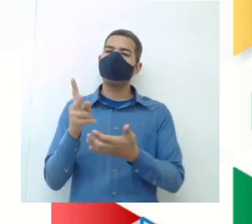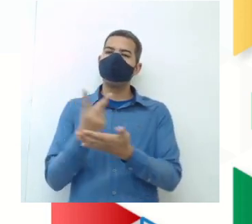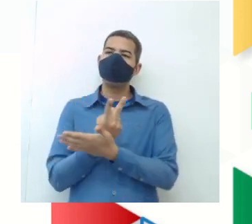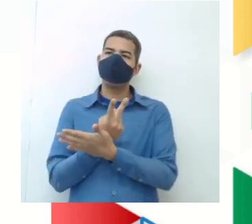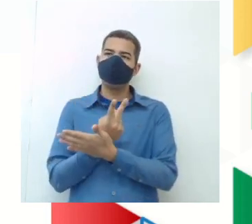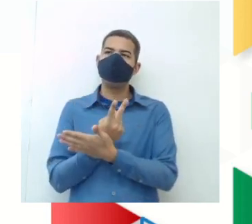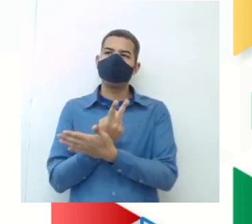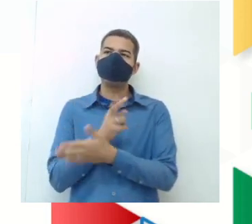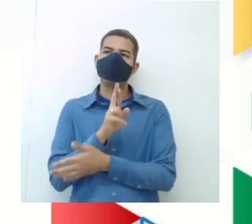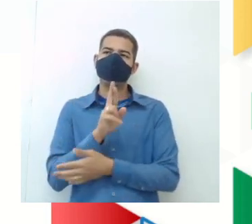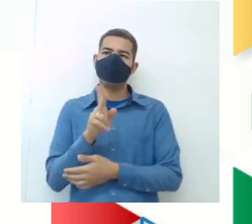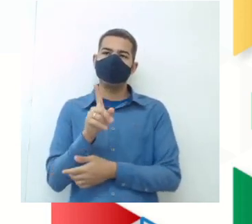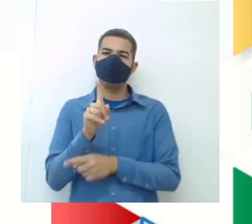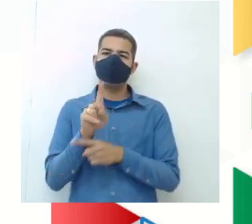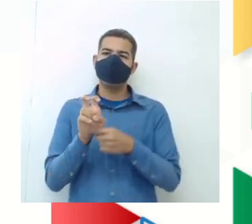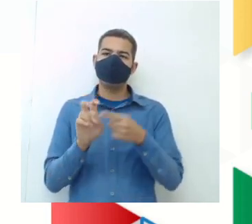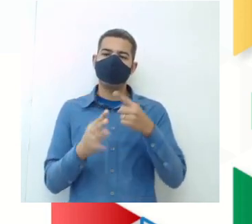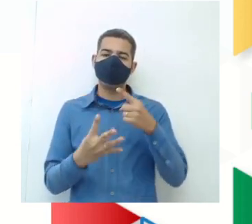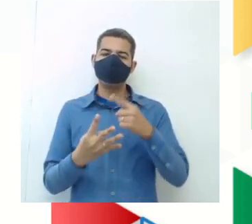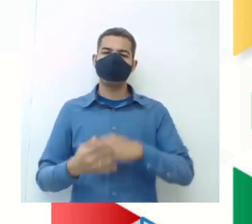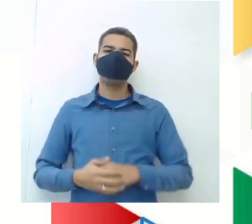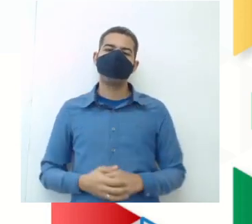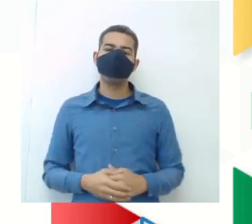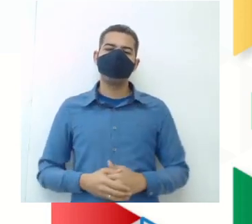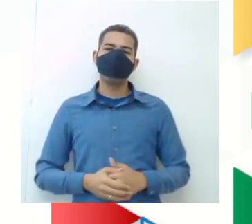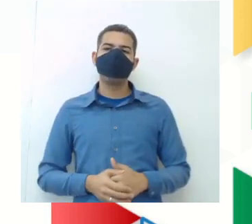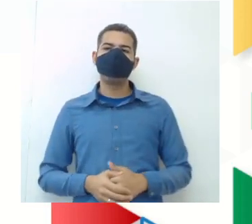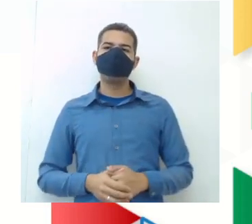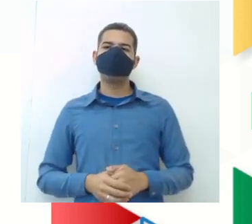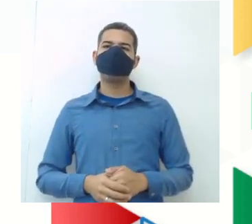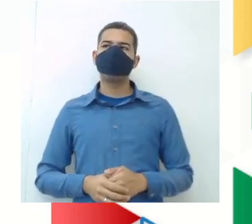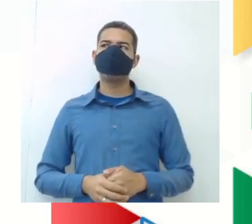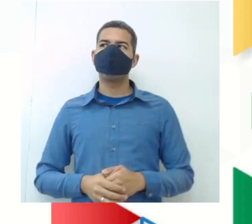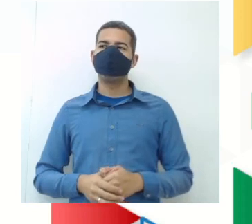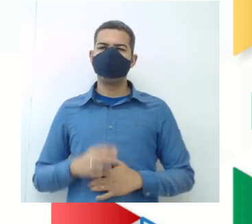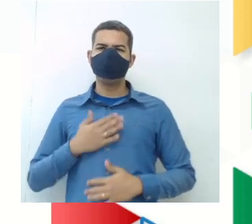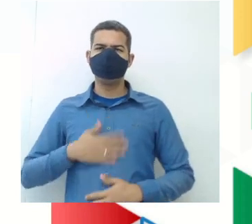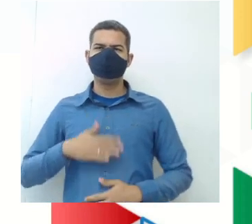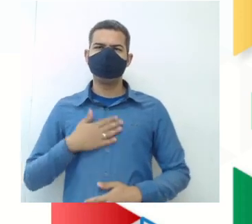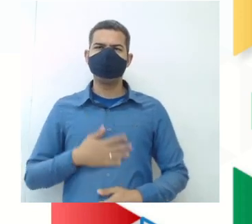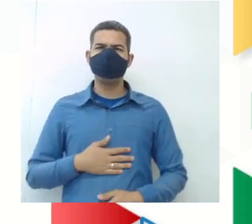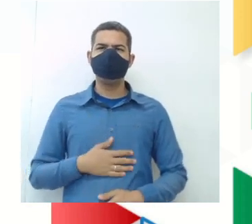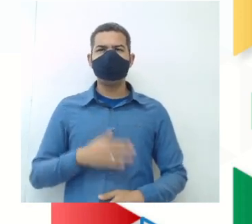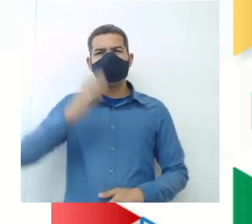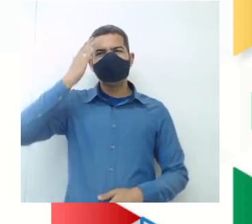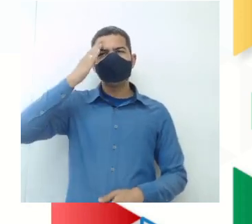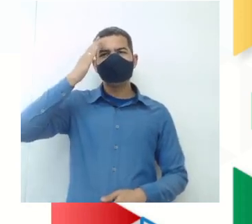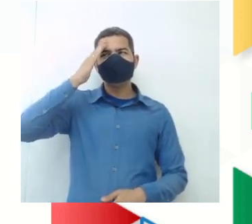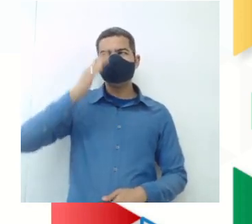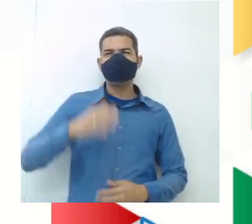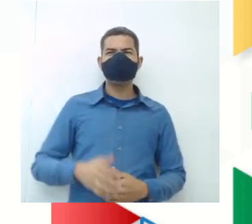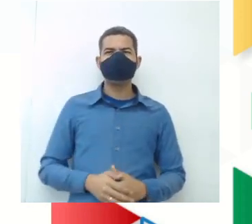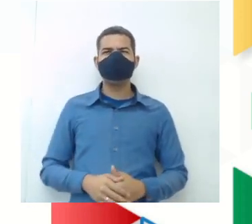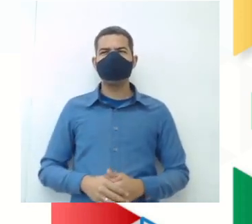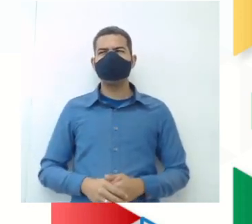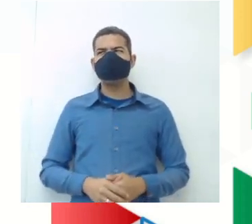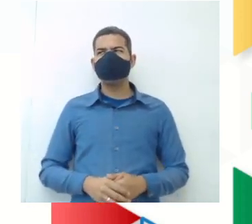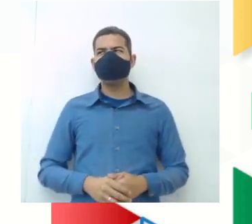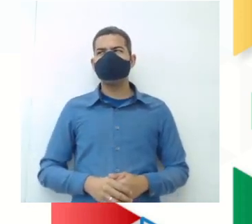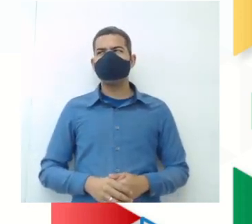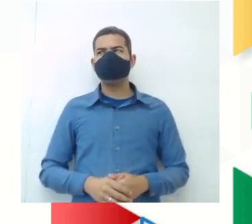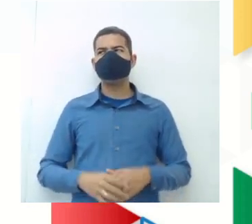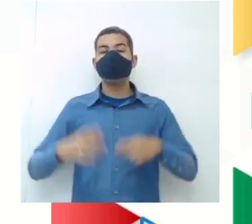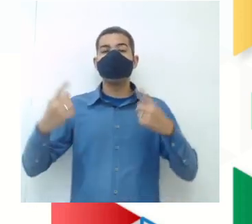É a expressão abaixo que é diferente de 15 sobre 4. Tá tranquilo? Deu para entender? Então,